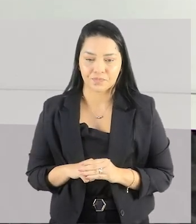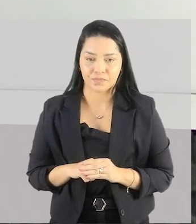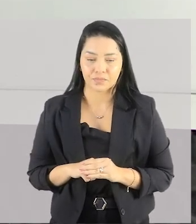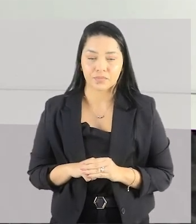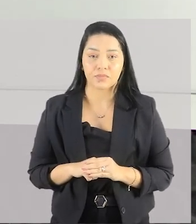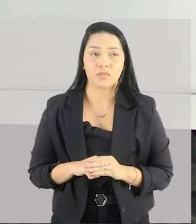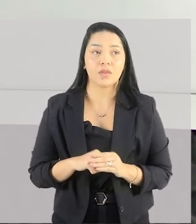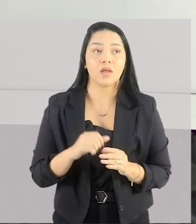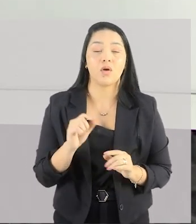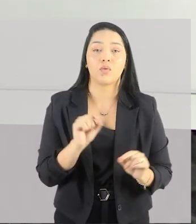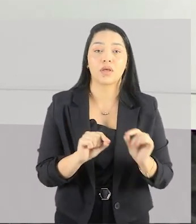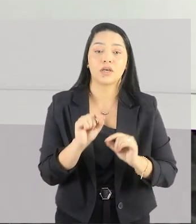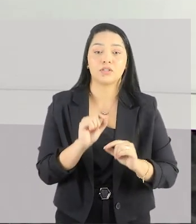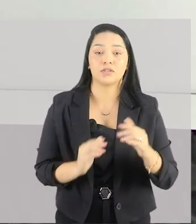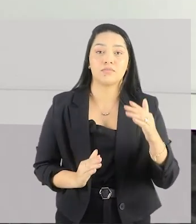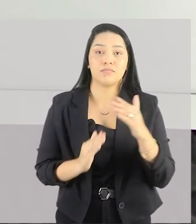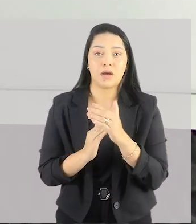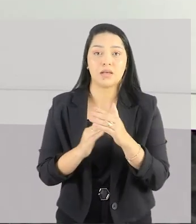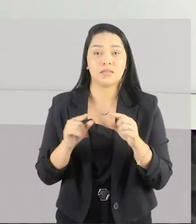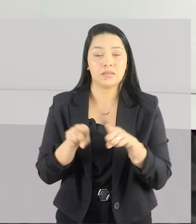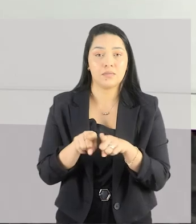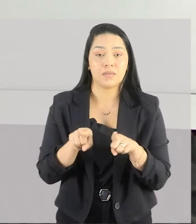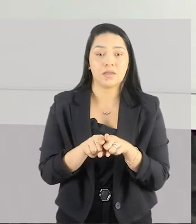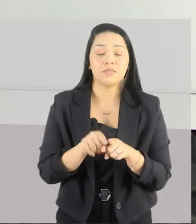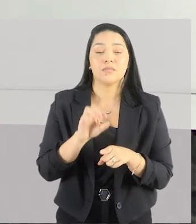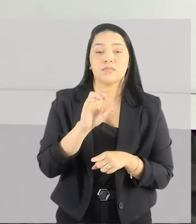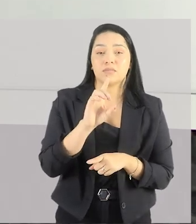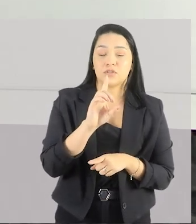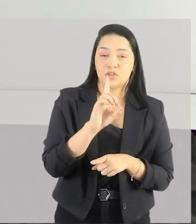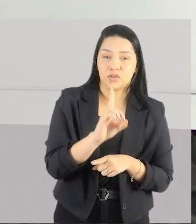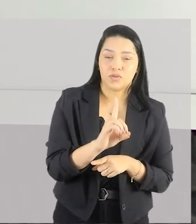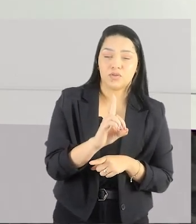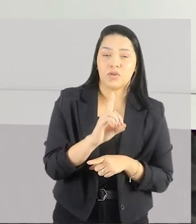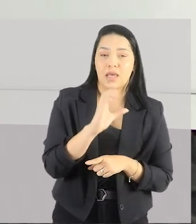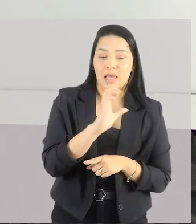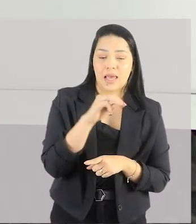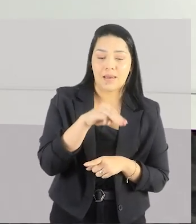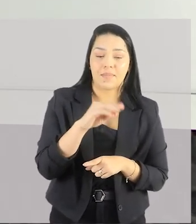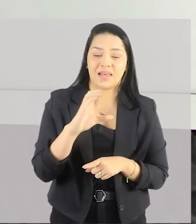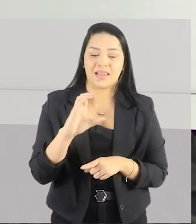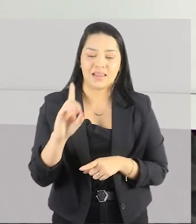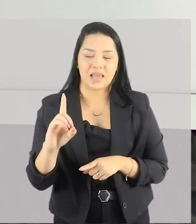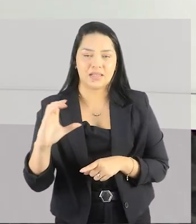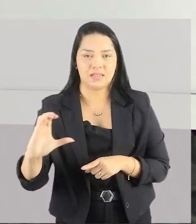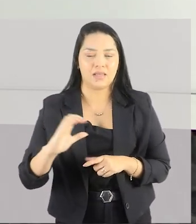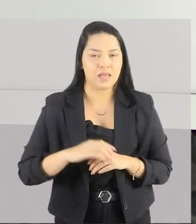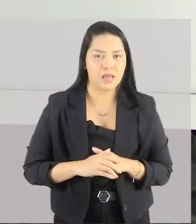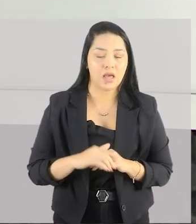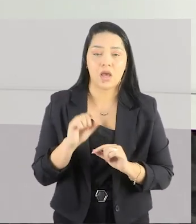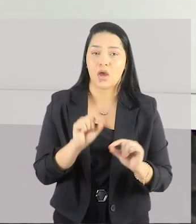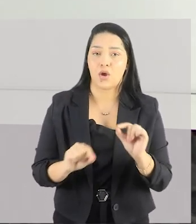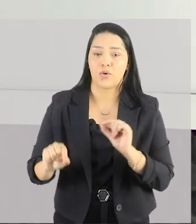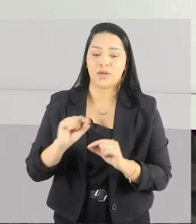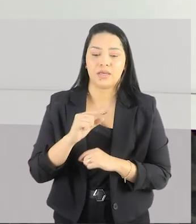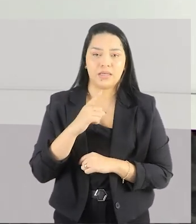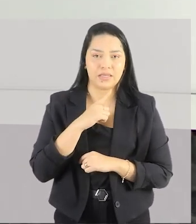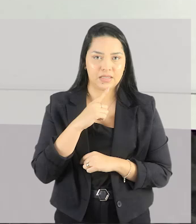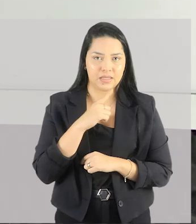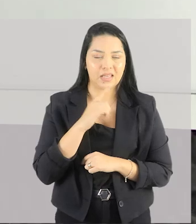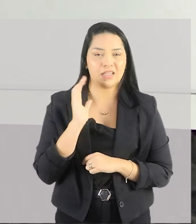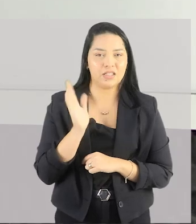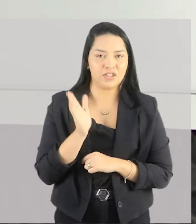uma questão de máximo divisor comum, tá? Então o comprimento de cada tábua será o máximo divisor